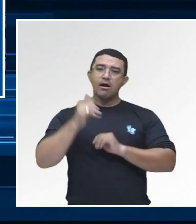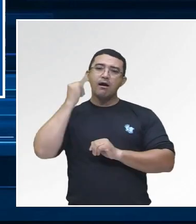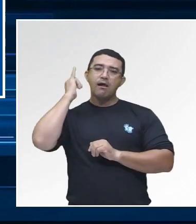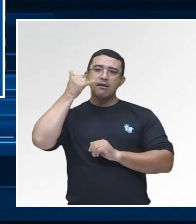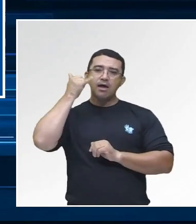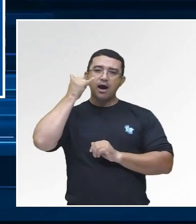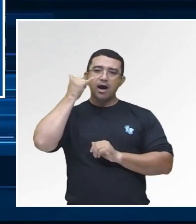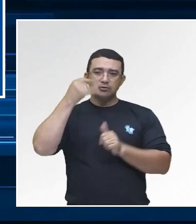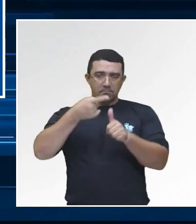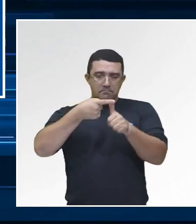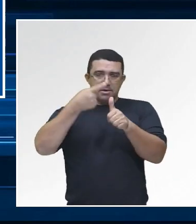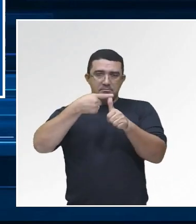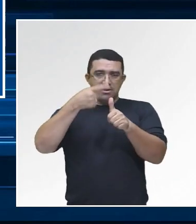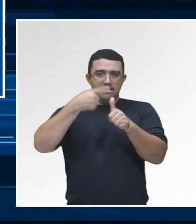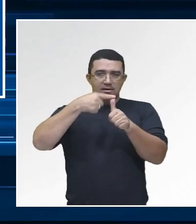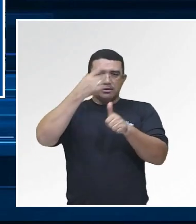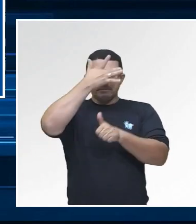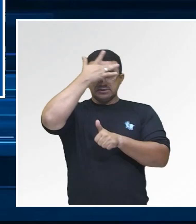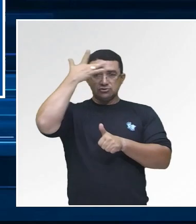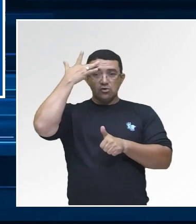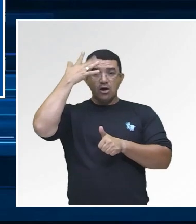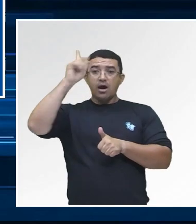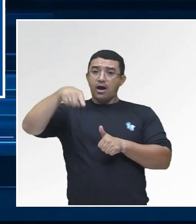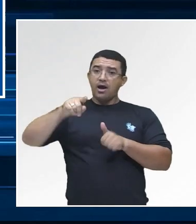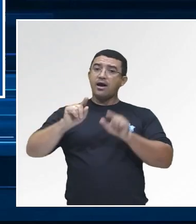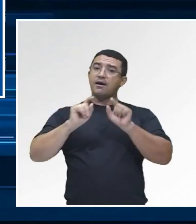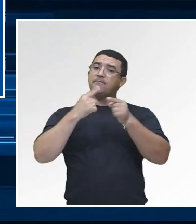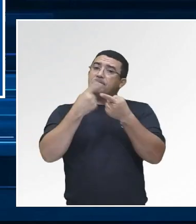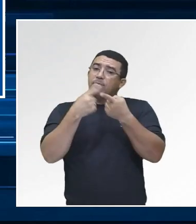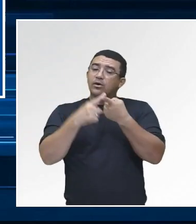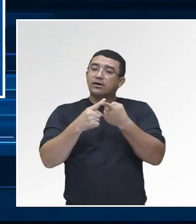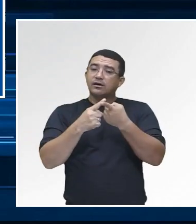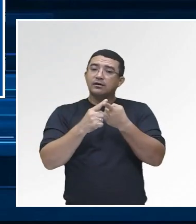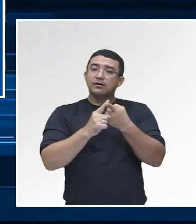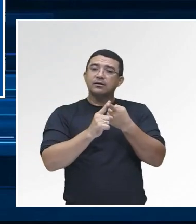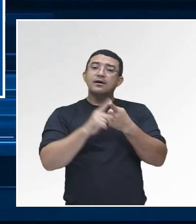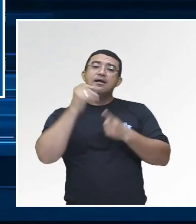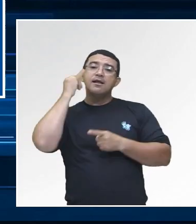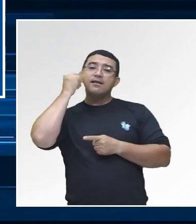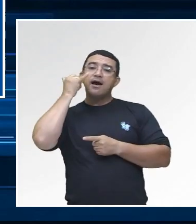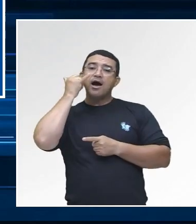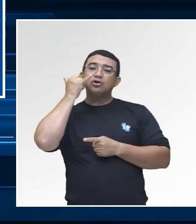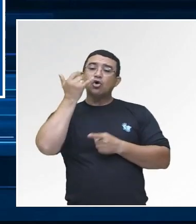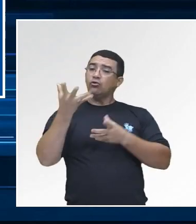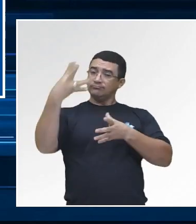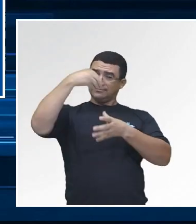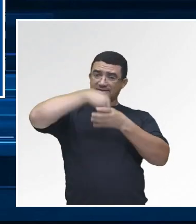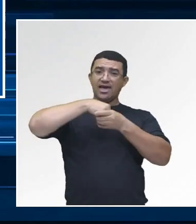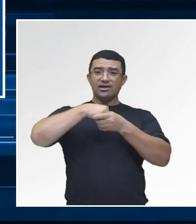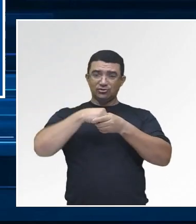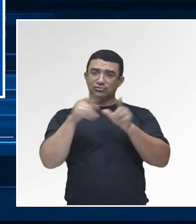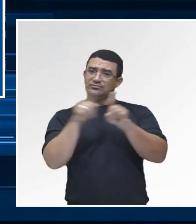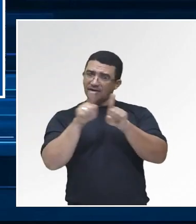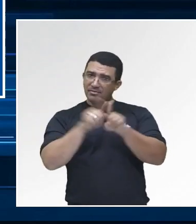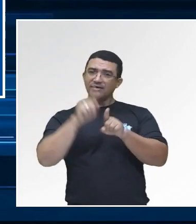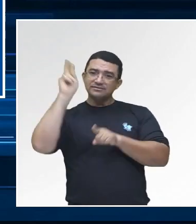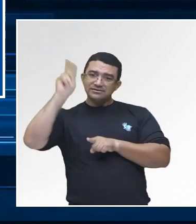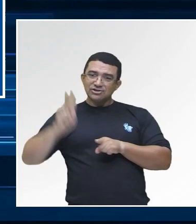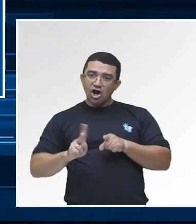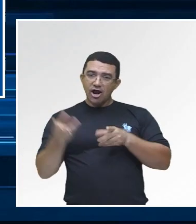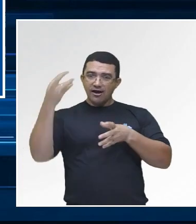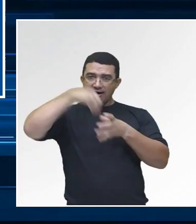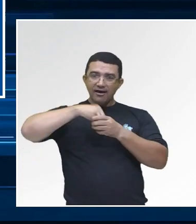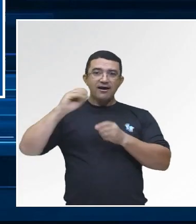em primeira pessoa, é porque o narrador estava fazendo parte dos